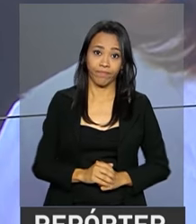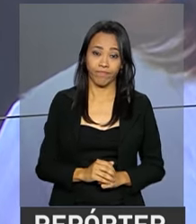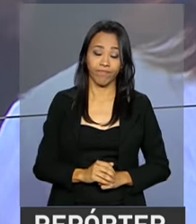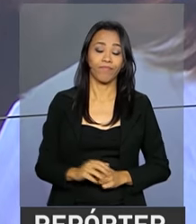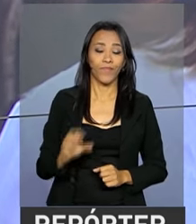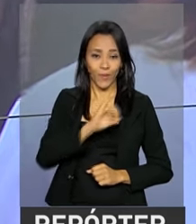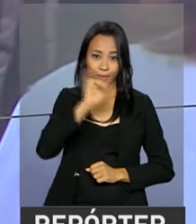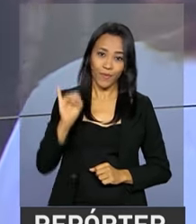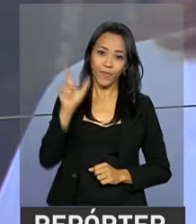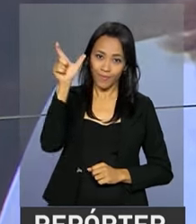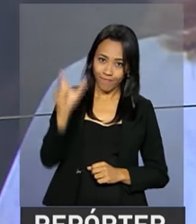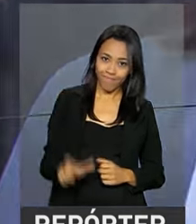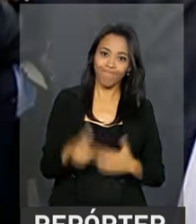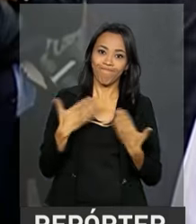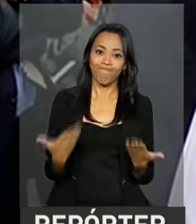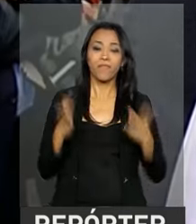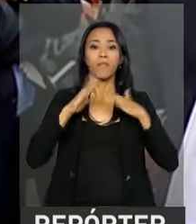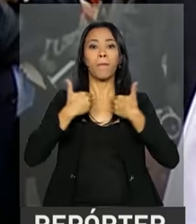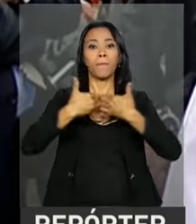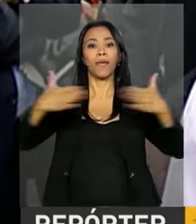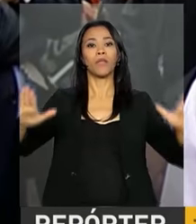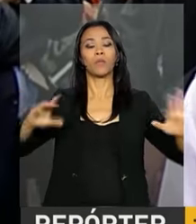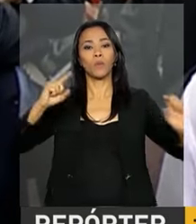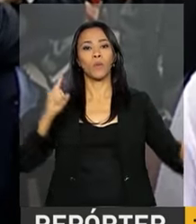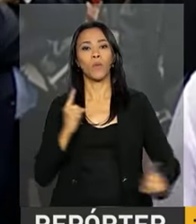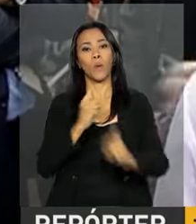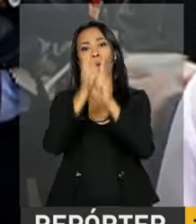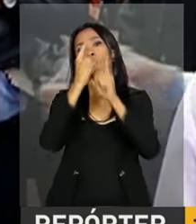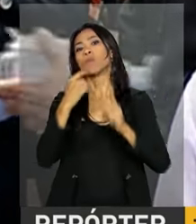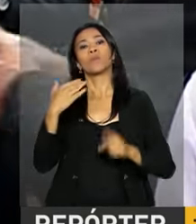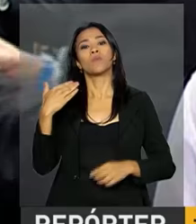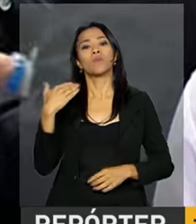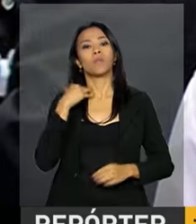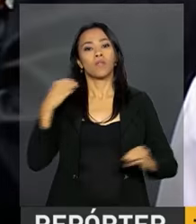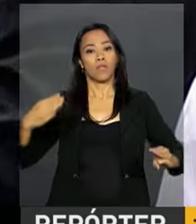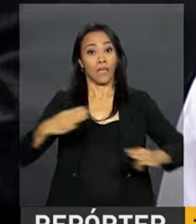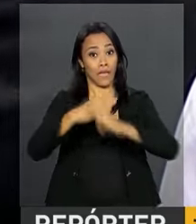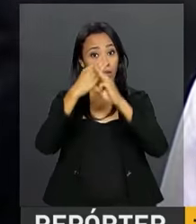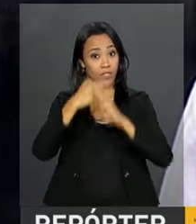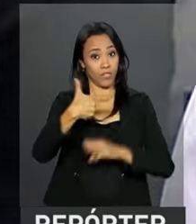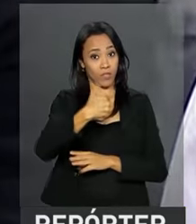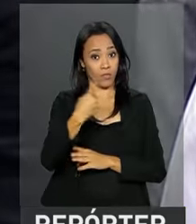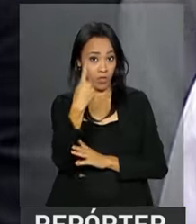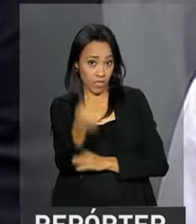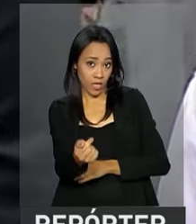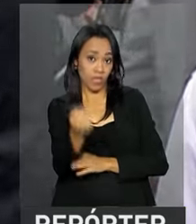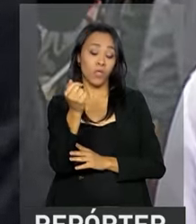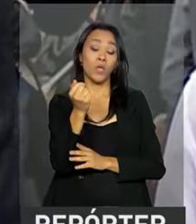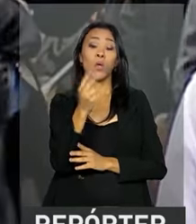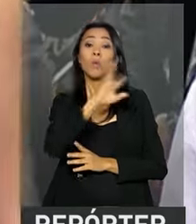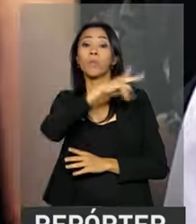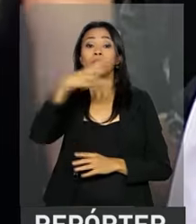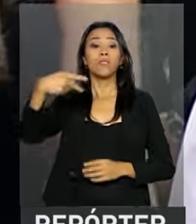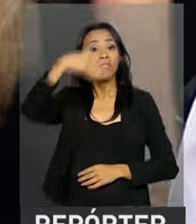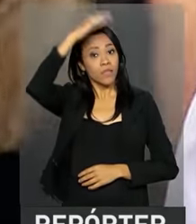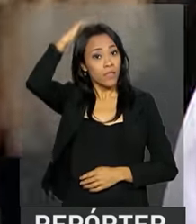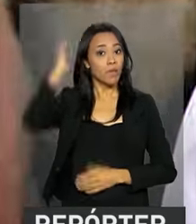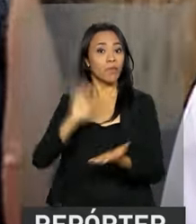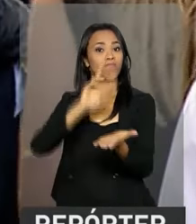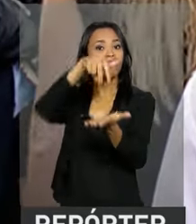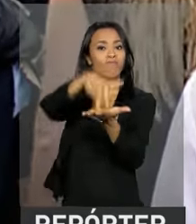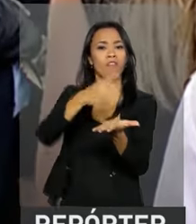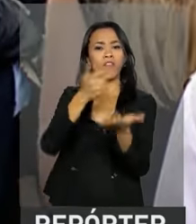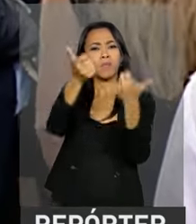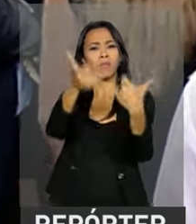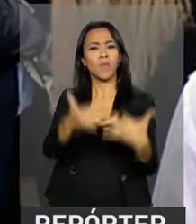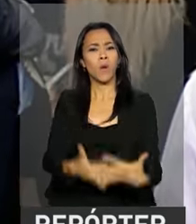Olá, Leandro. Na abertura do Encontro Caixa 2017, o presidente Michel Temer destacou o papel da Caixa Econômica